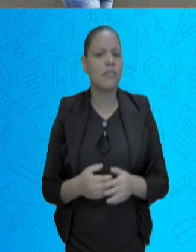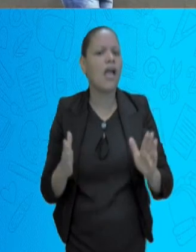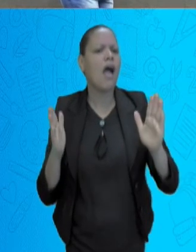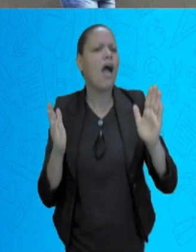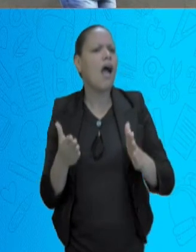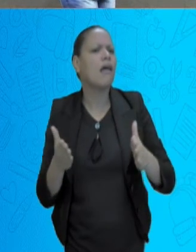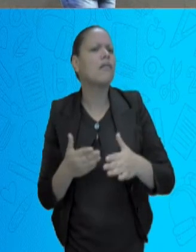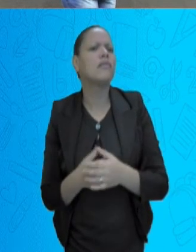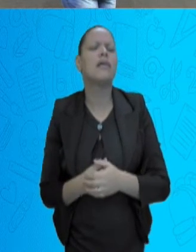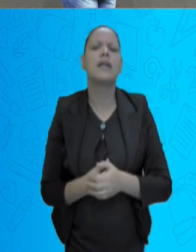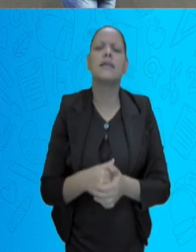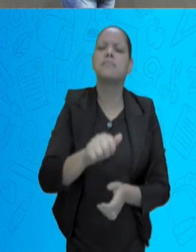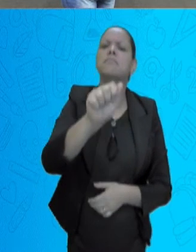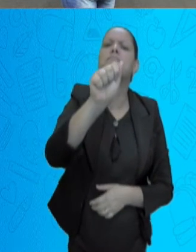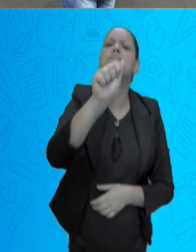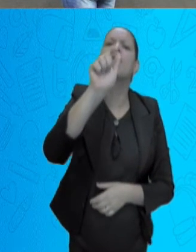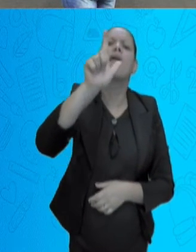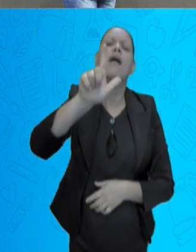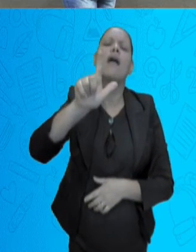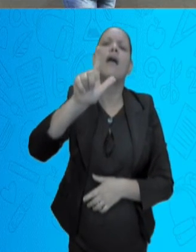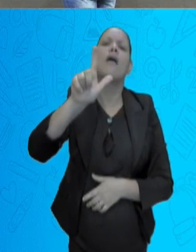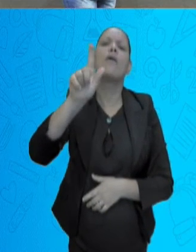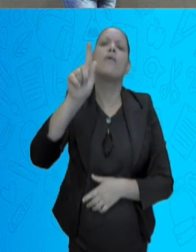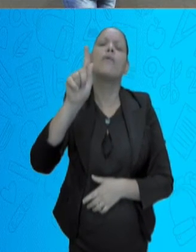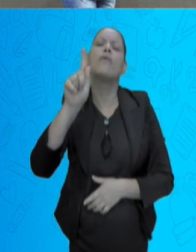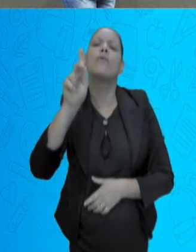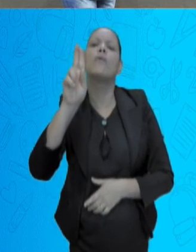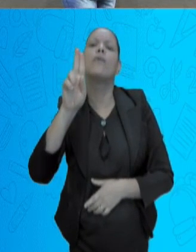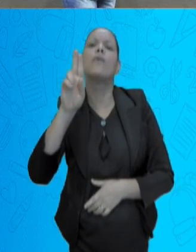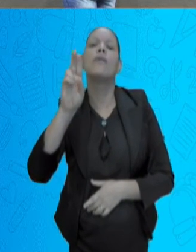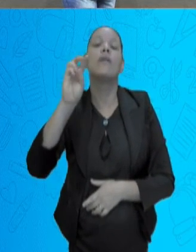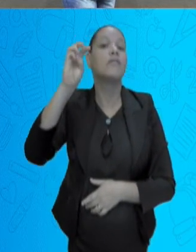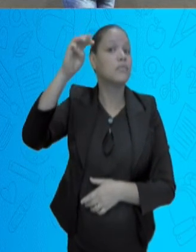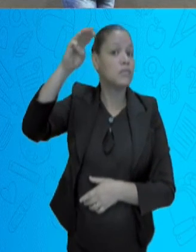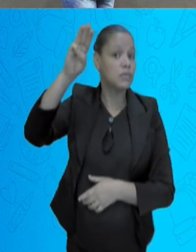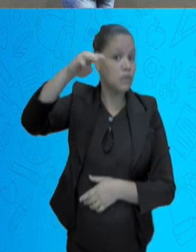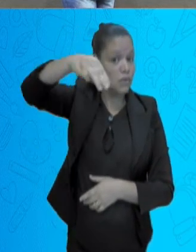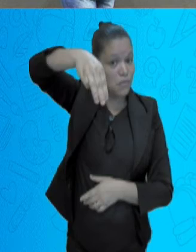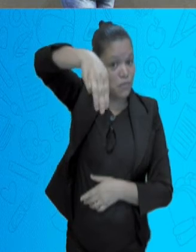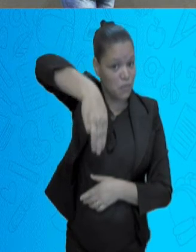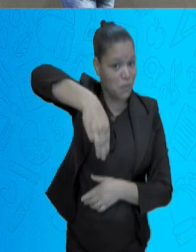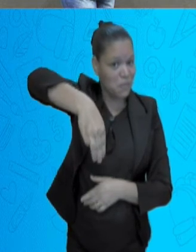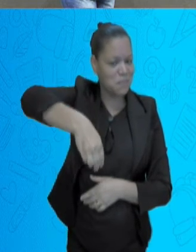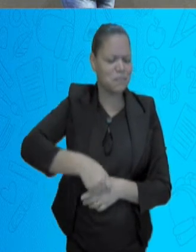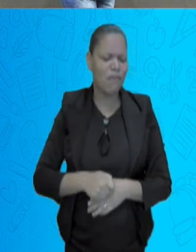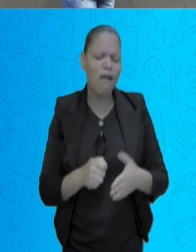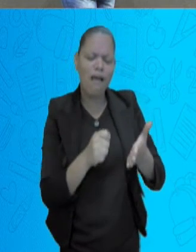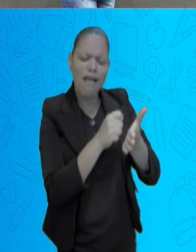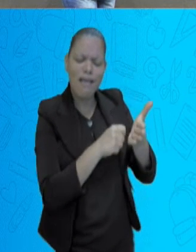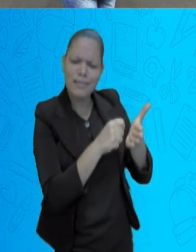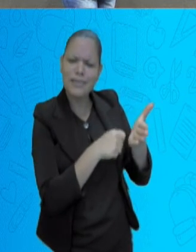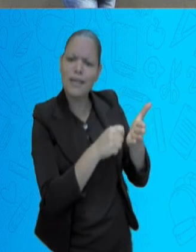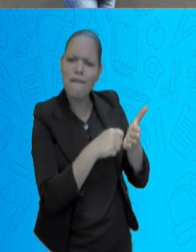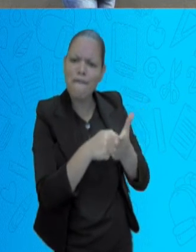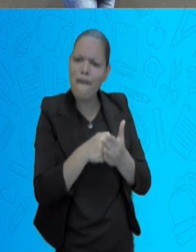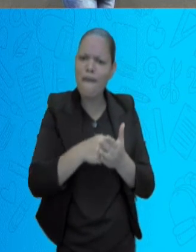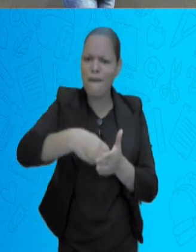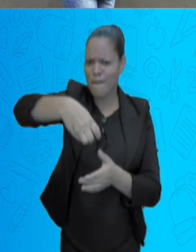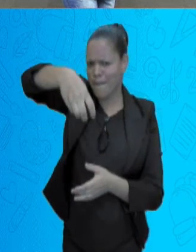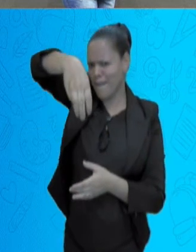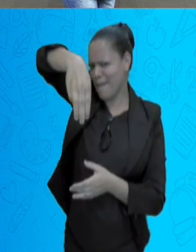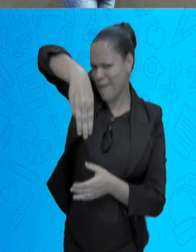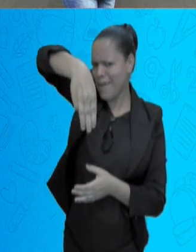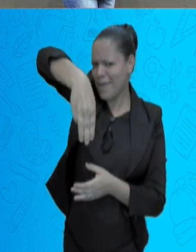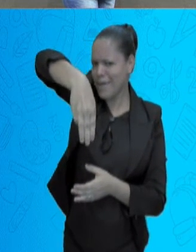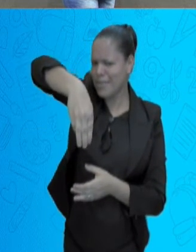algum. M ou N no final? Se você escreveu aí no seu caderno primeiro do